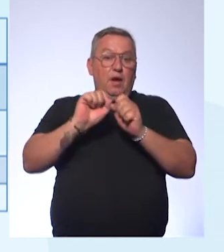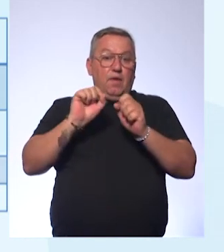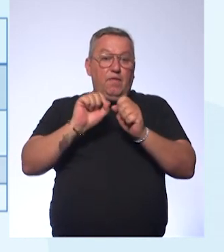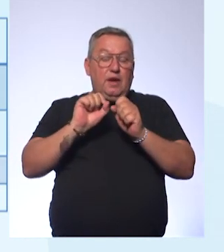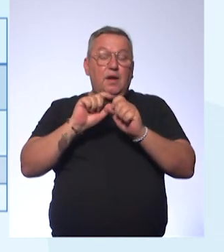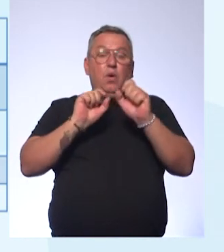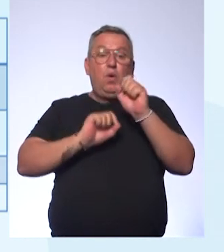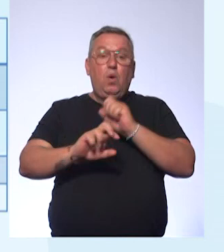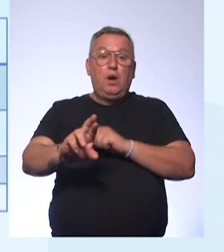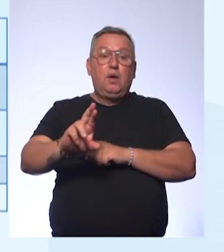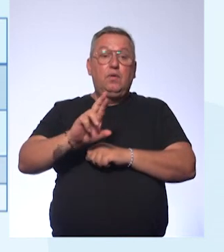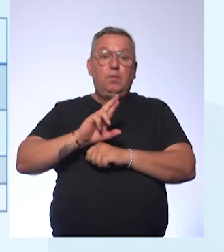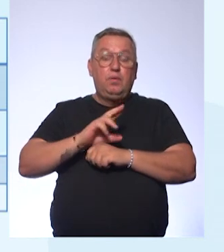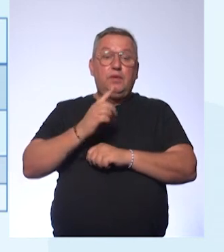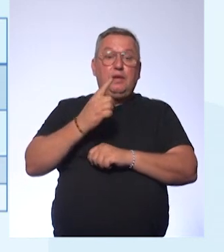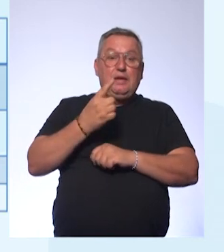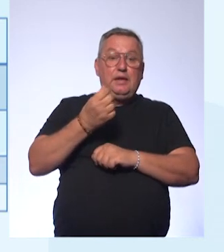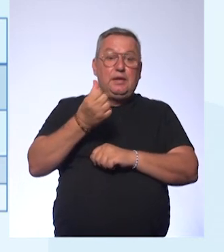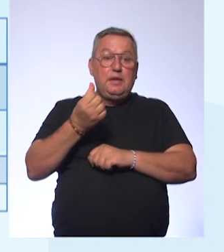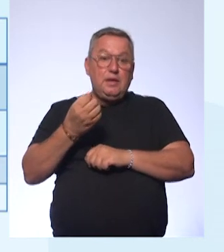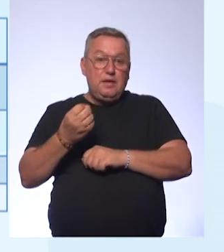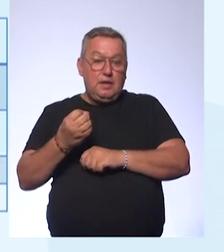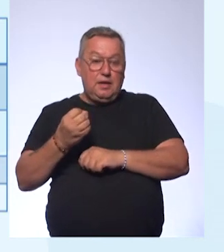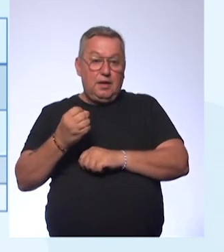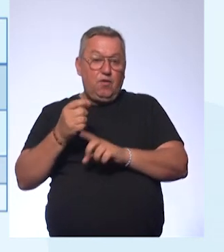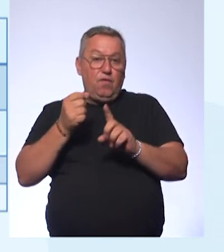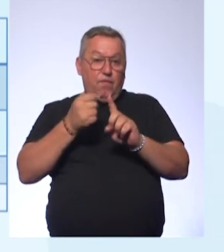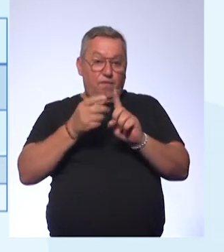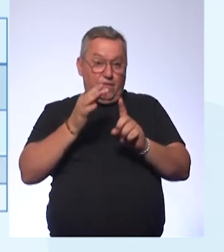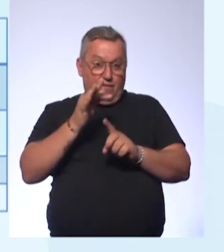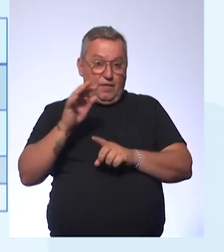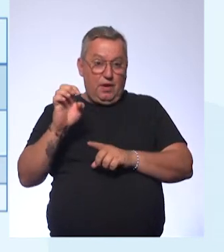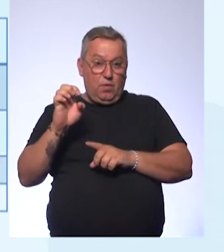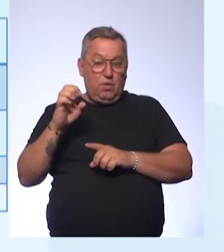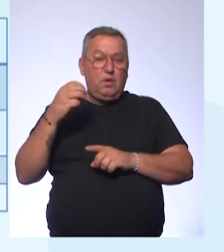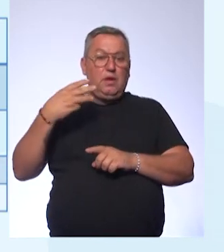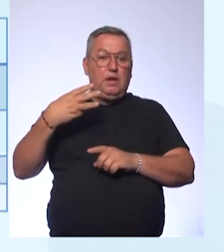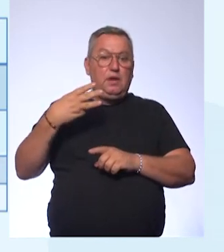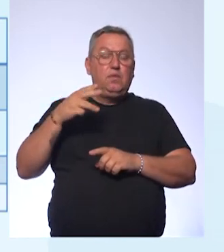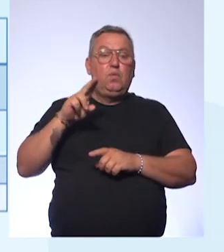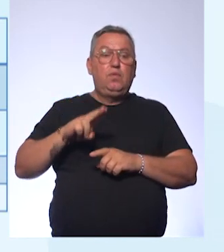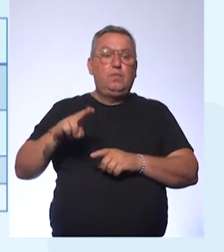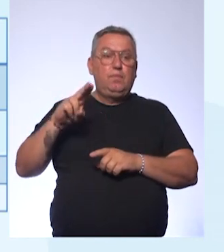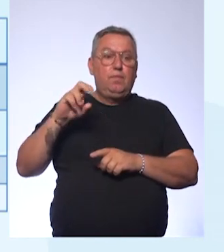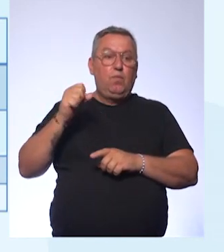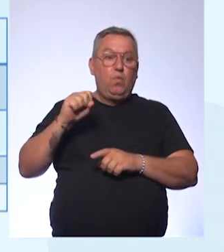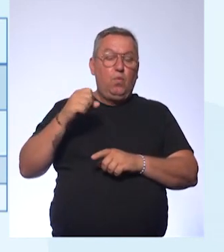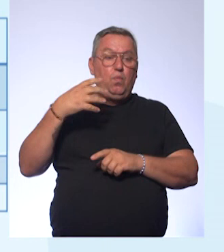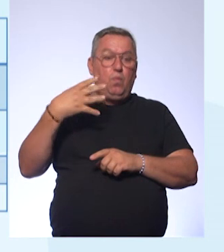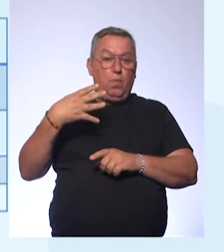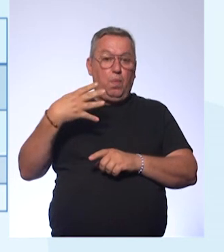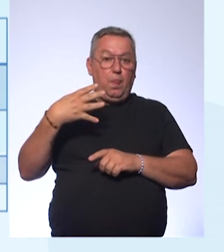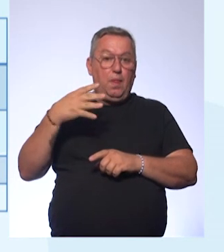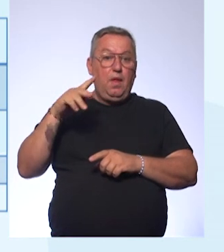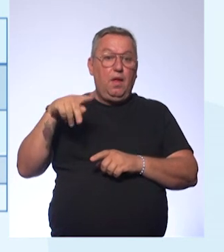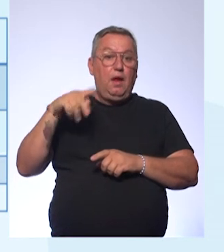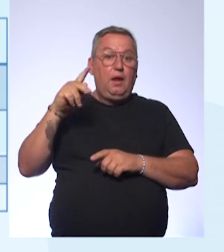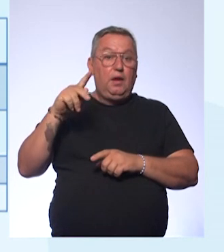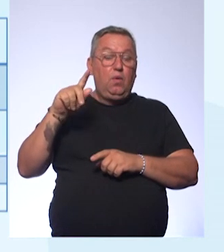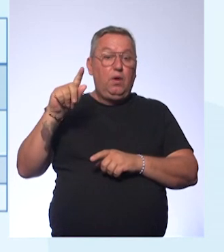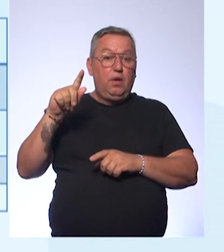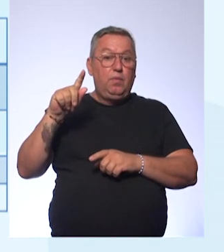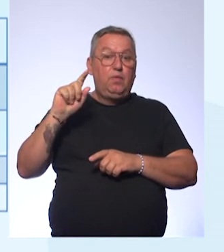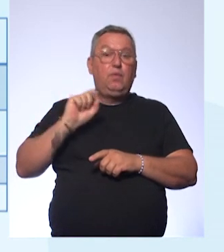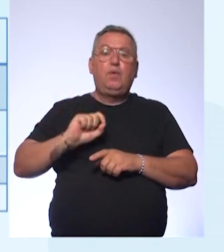produzir o óxido de ferro 3, ok? Usando 84 quilogramas de